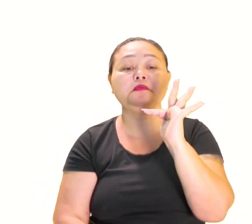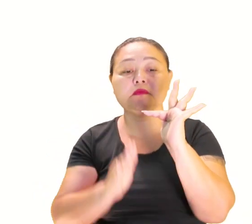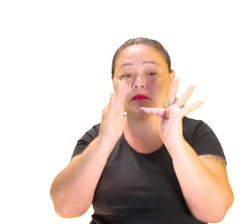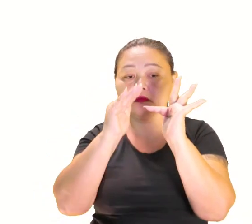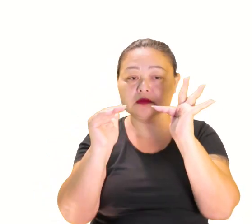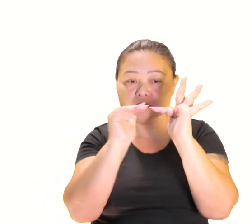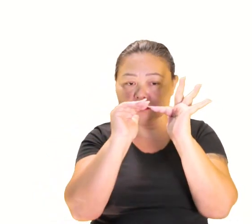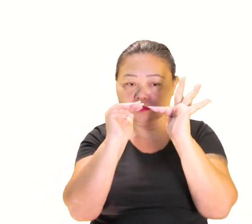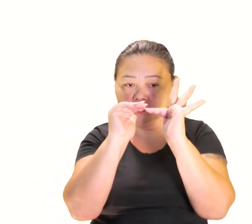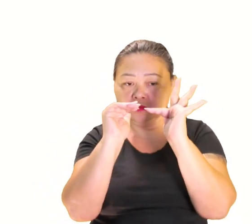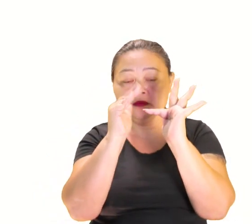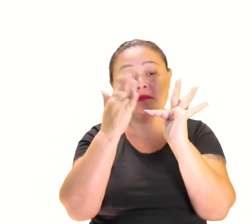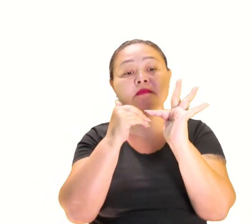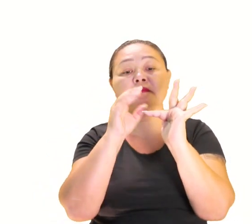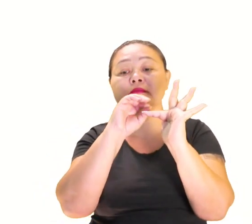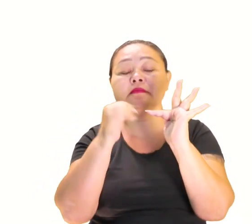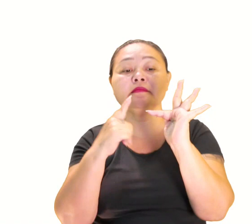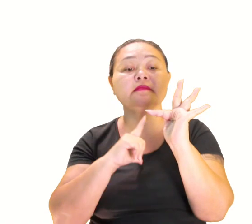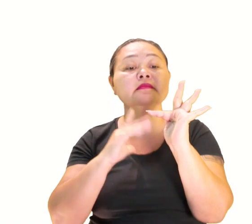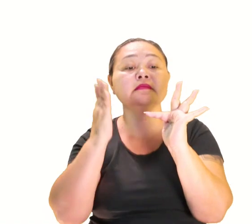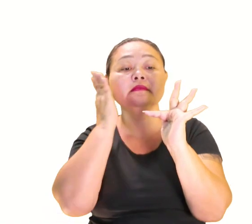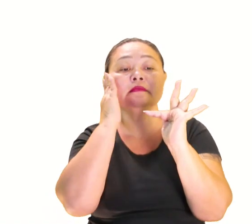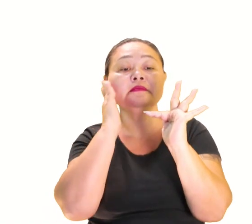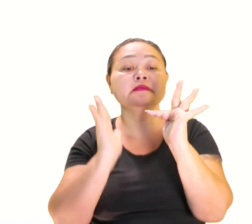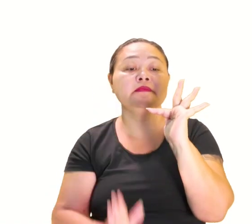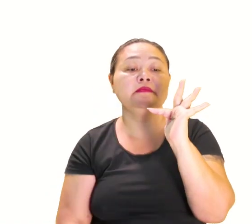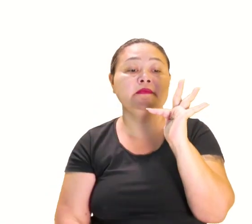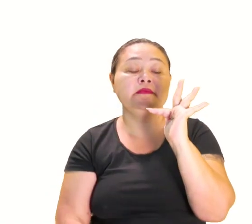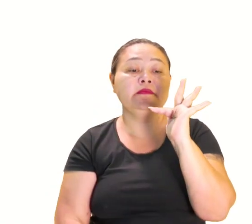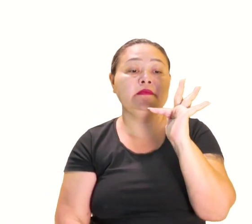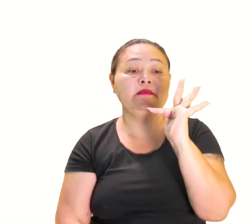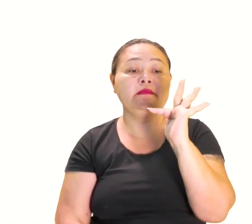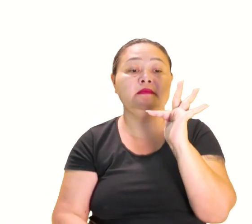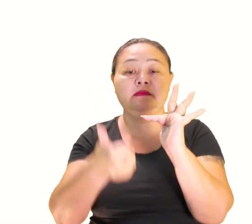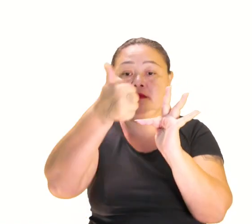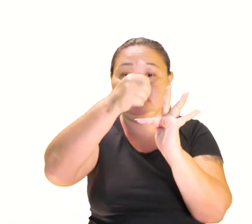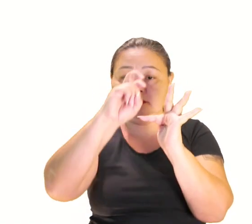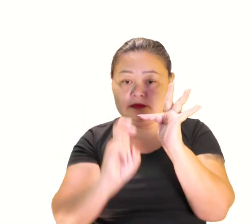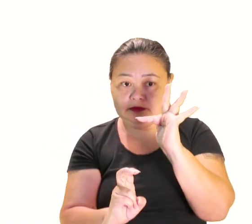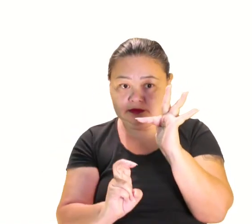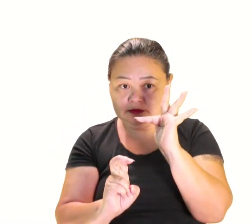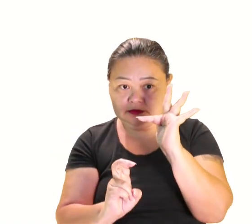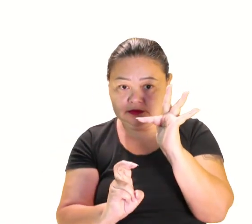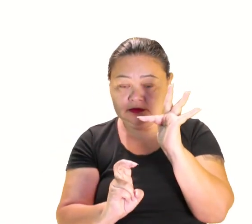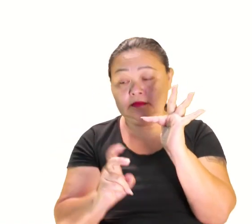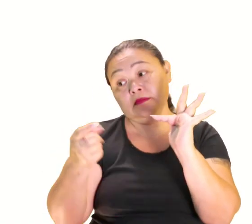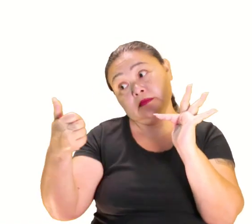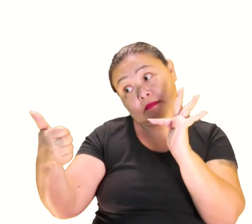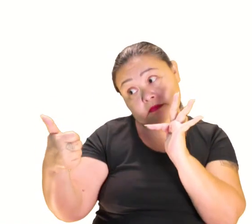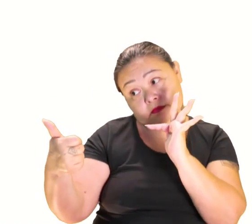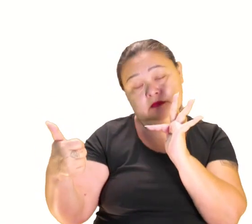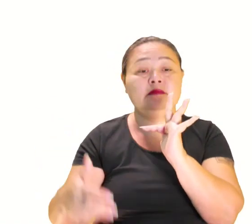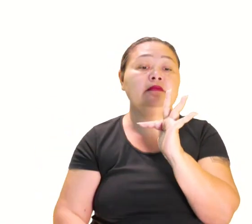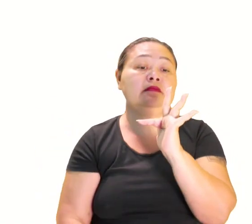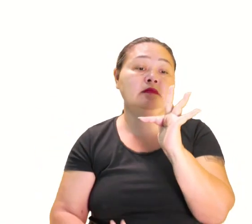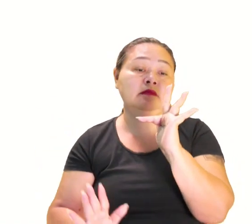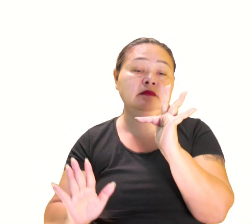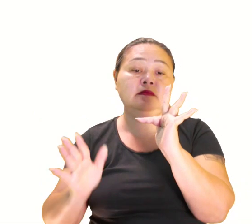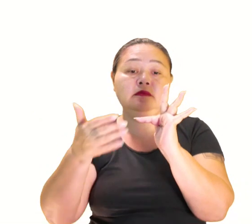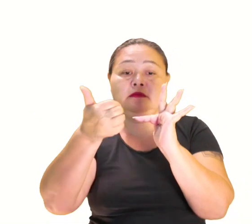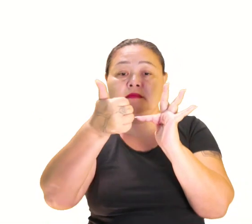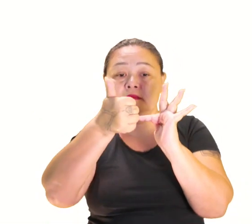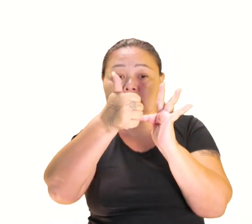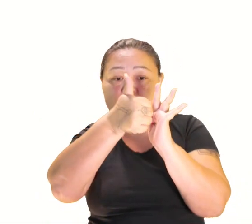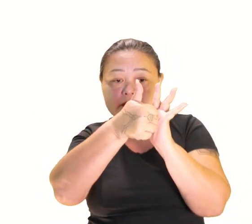no 1 e no 0, né? Passa. Eu já sei. O que mais que a gente sabe? Quando o x é 1 quinto, 0,2. O y é 1. É 1. Quando o x